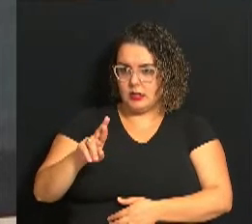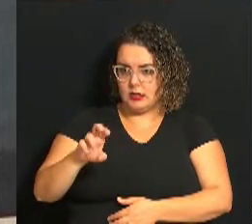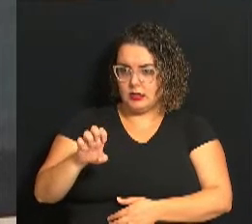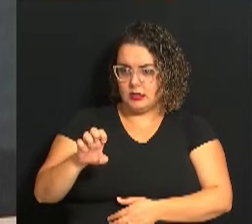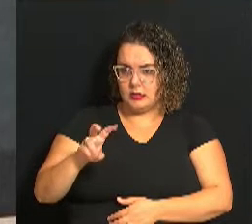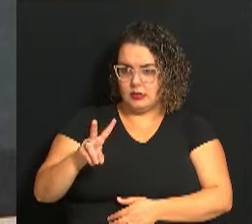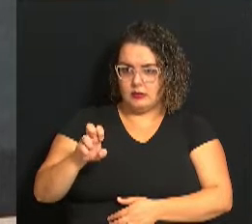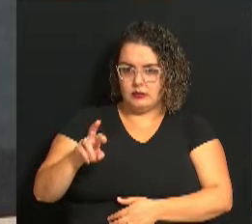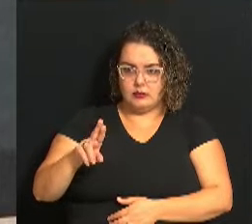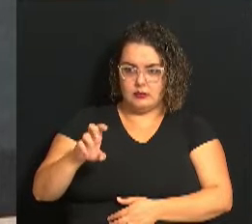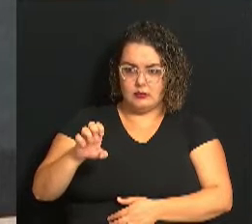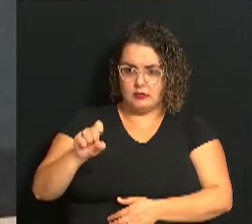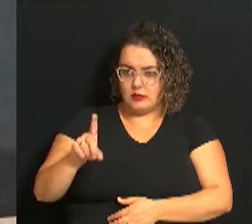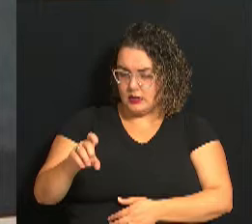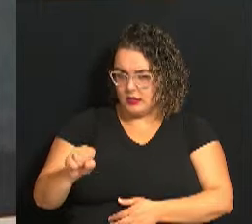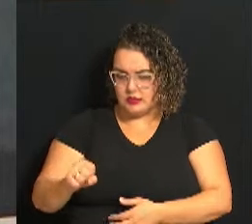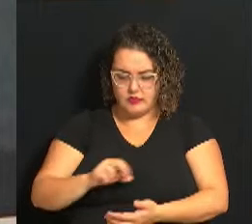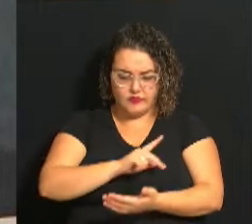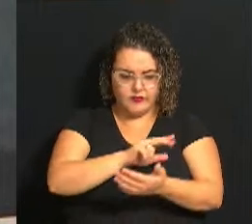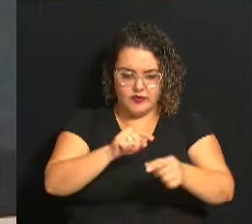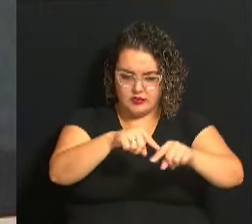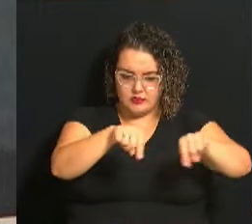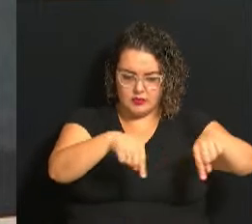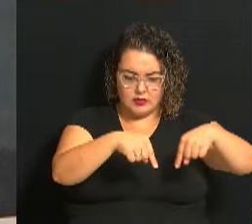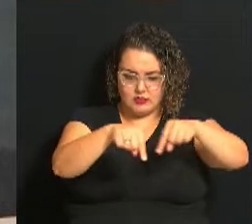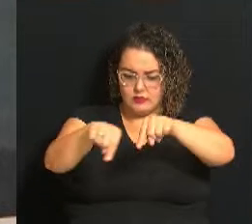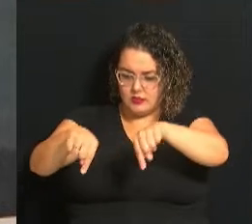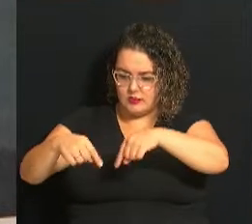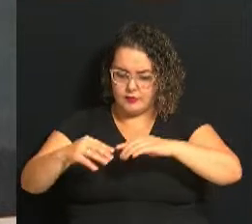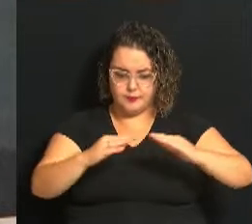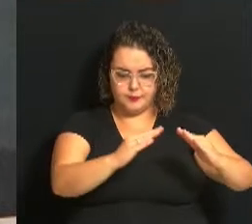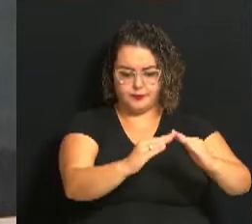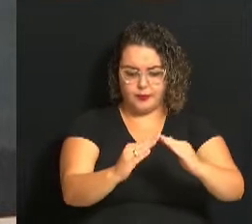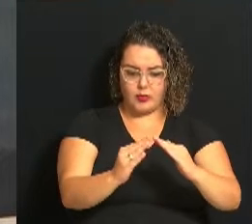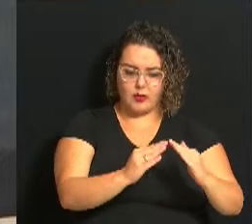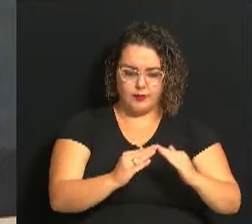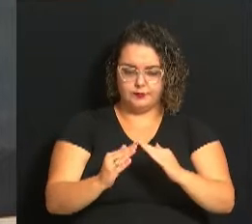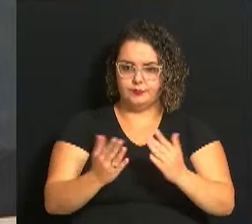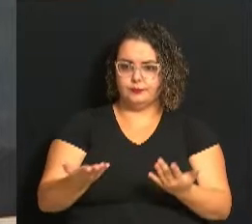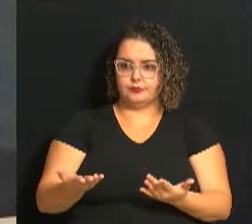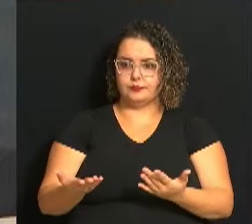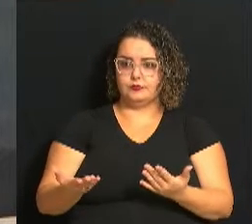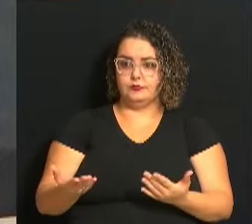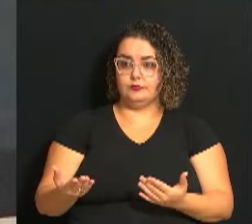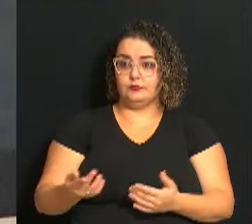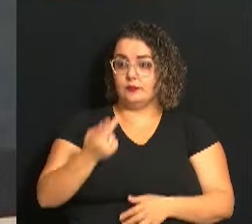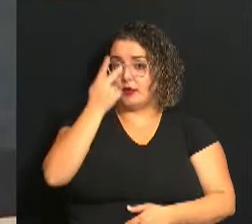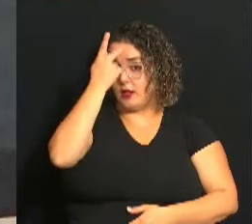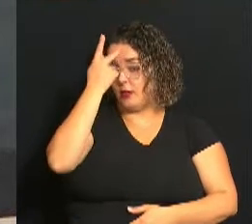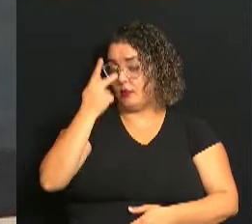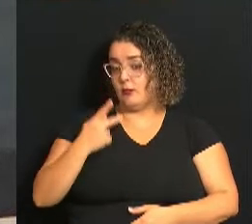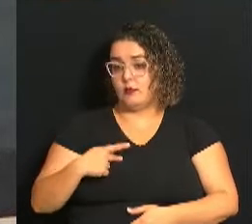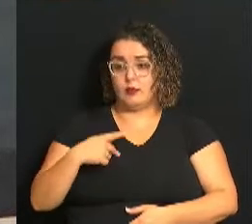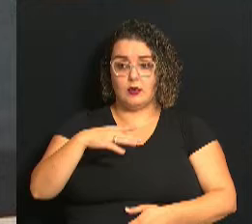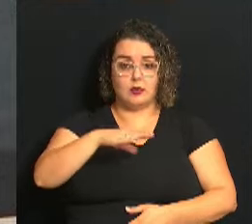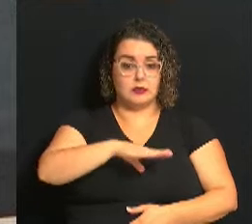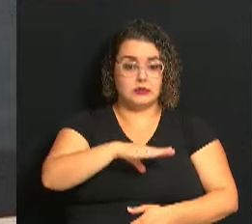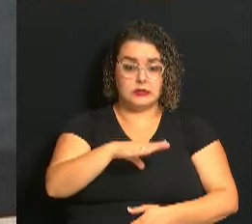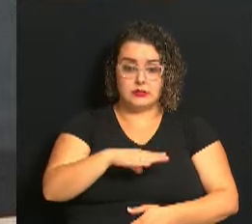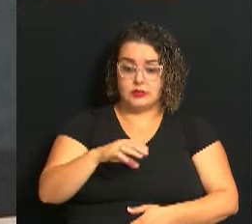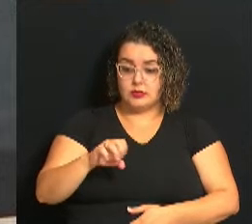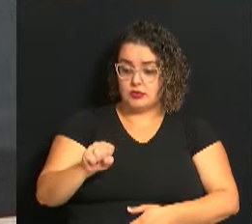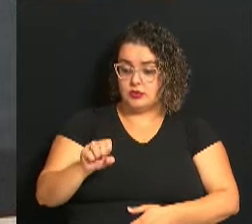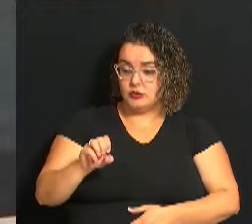o Araucárias, os condomínios de dentro da cidade, a própria cidade de Sousas, de